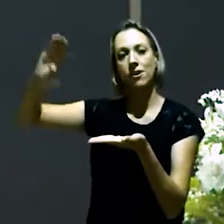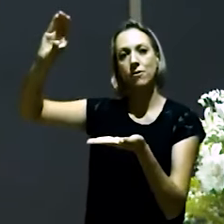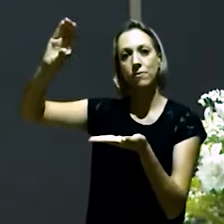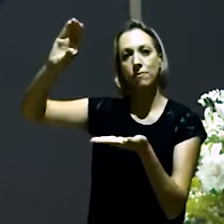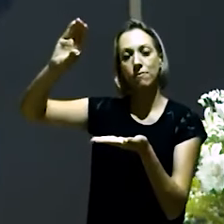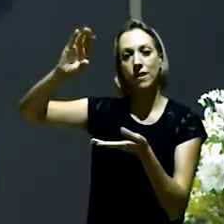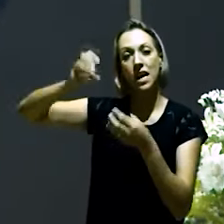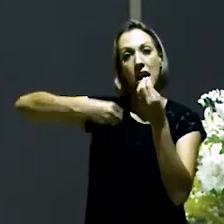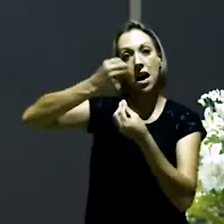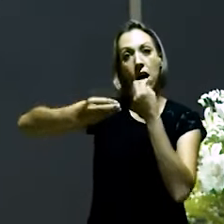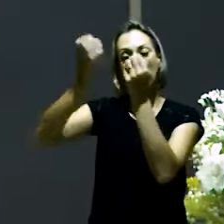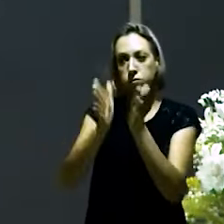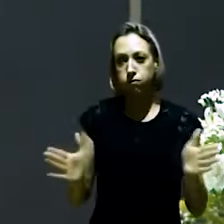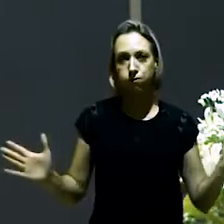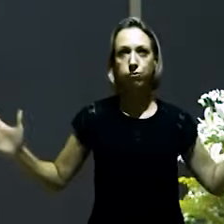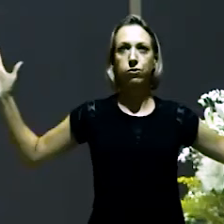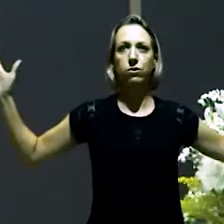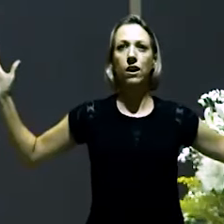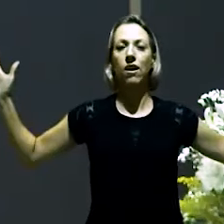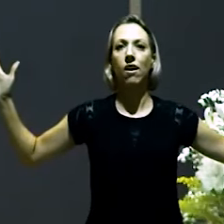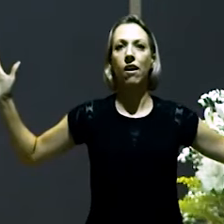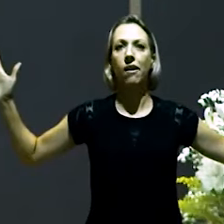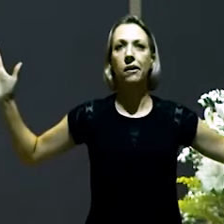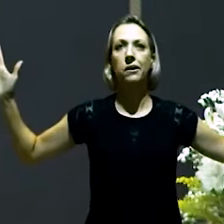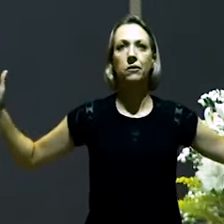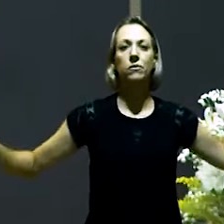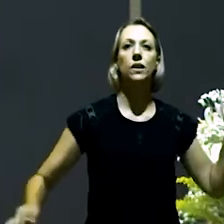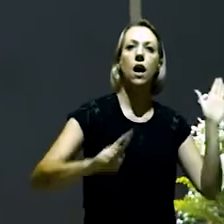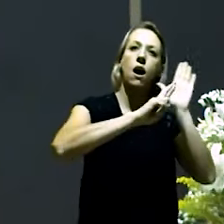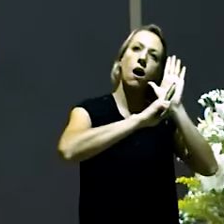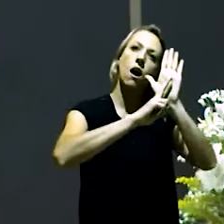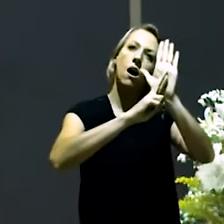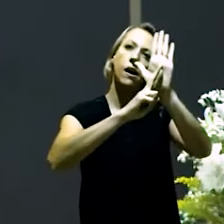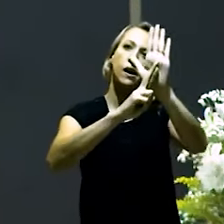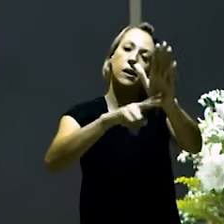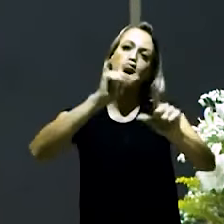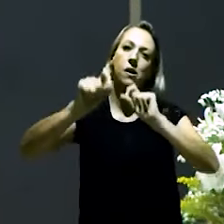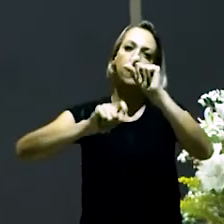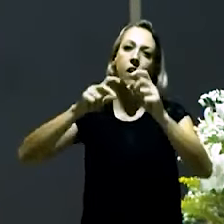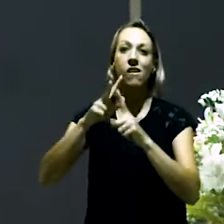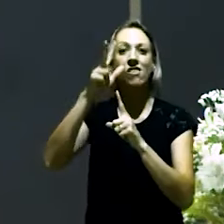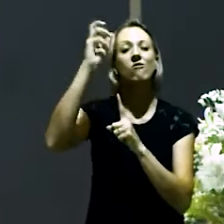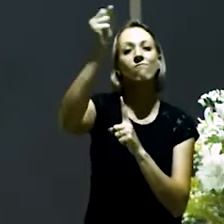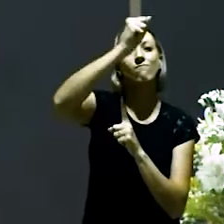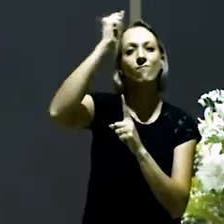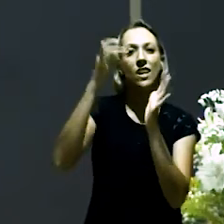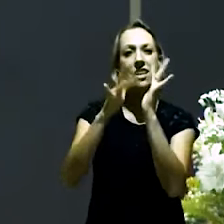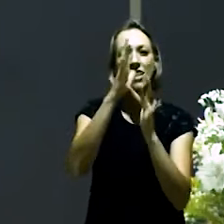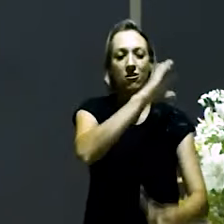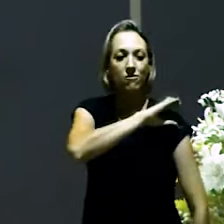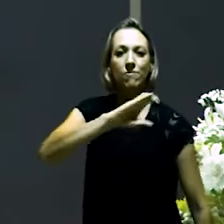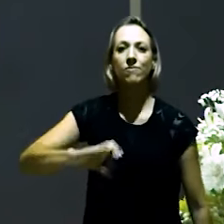cruz como o cenário da maior vitória de Cristo pelas nossas vidas. É certo